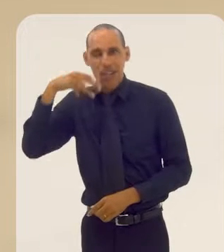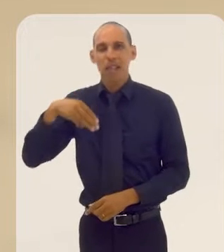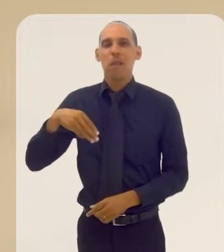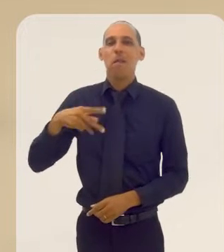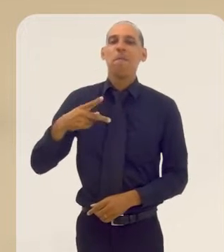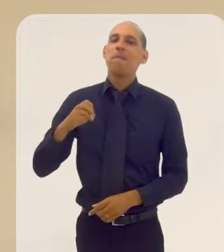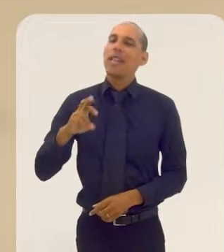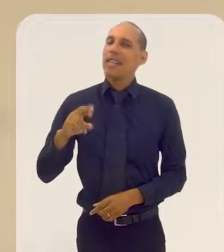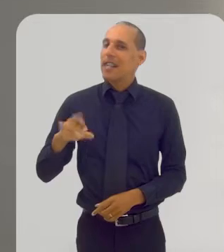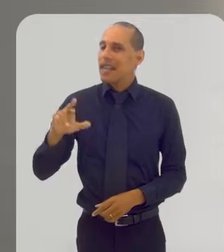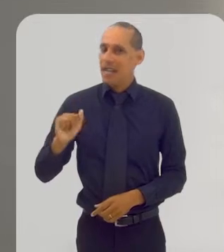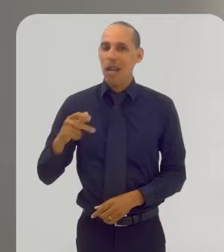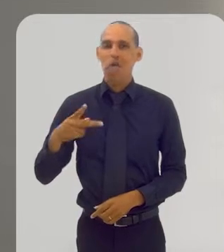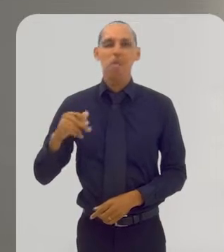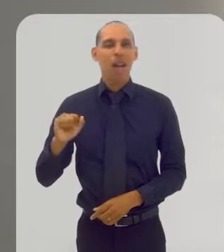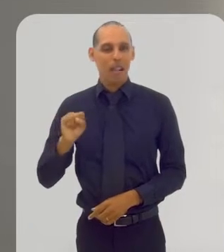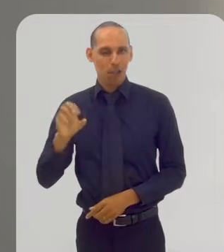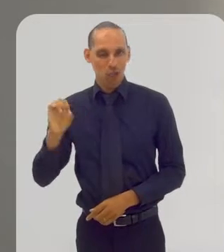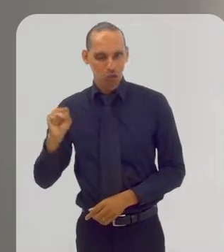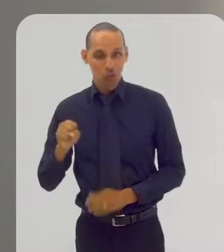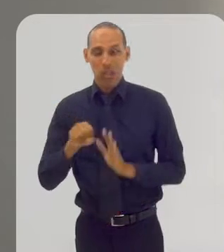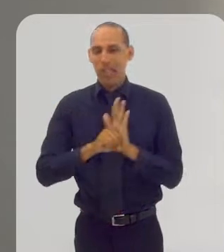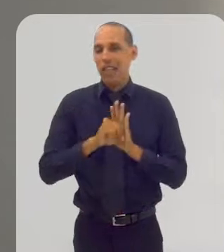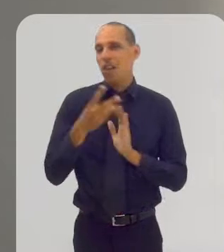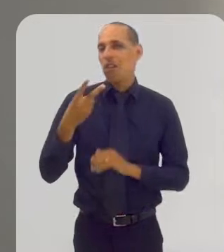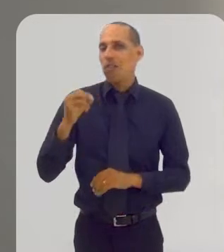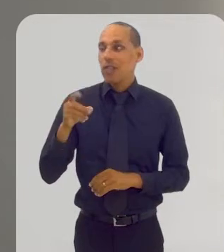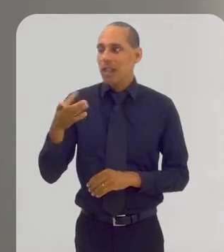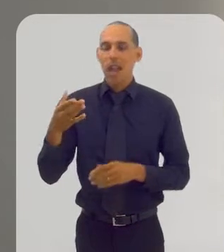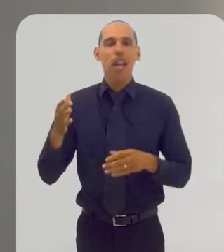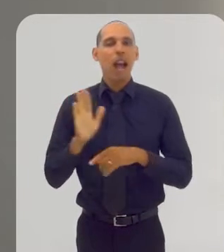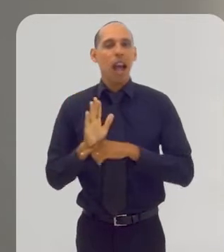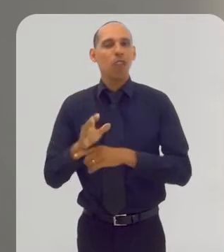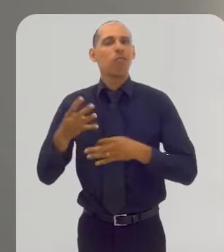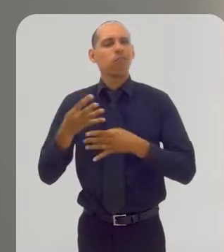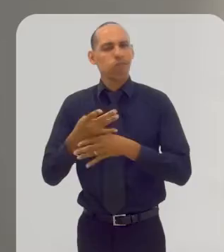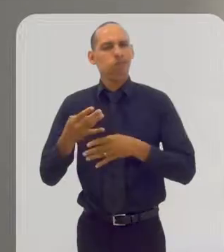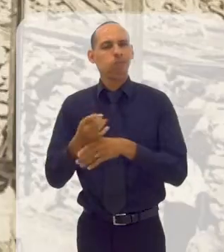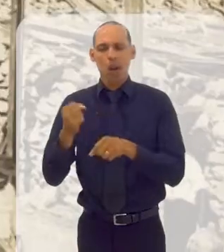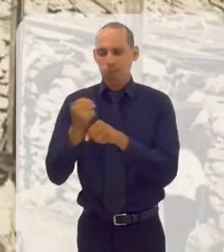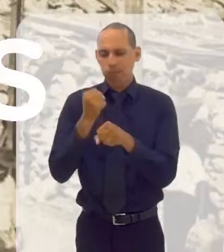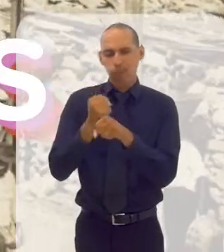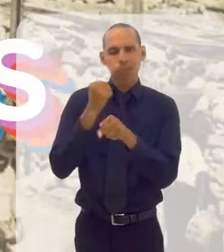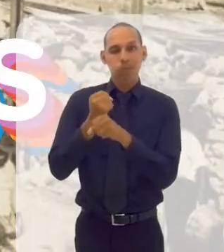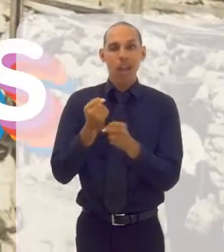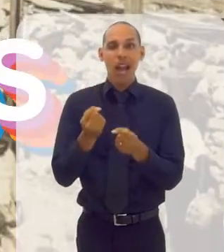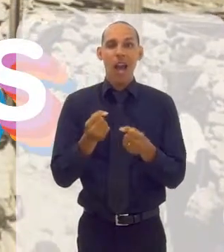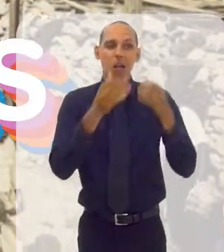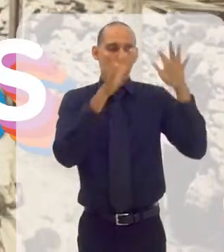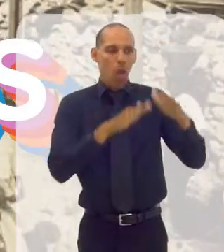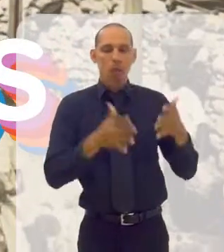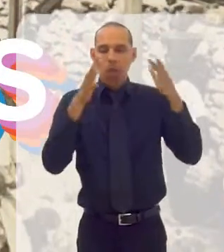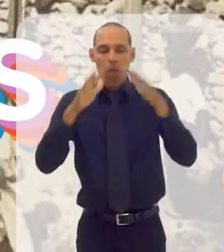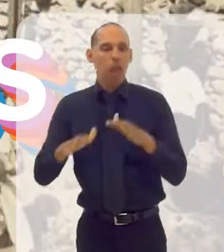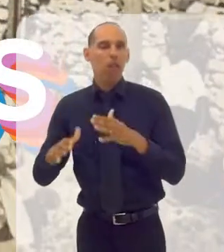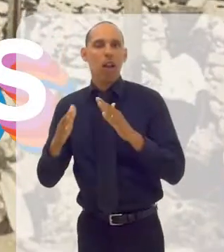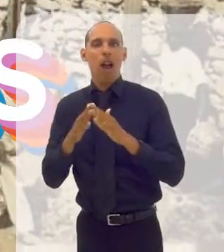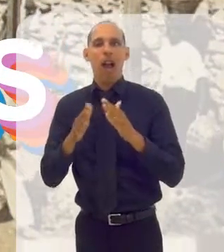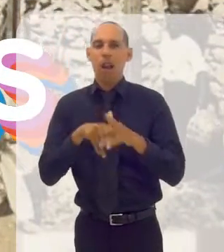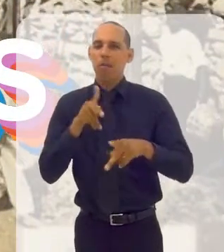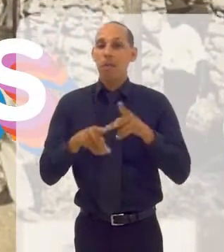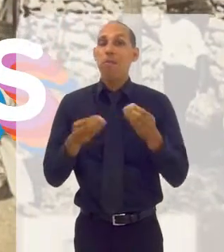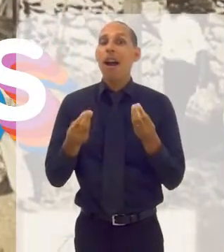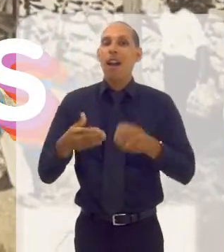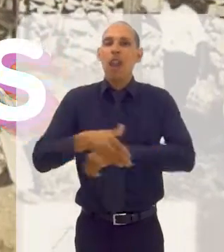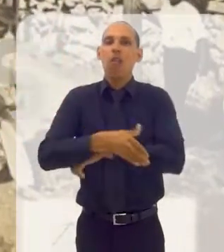grandes transformações urbanas no início do século XX, que foram acompanhadas por um processo chamado Bota Abaixo, com a demolição de casas populares